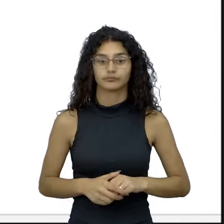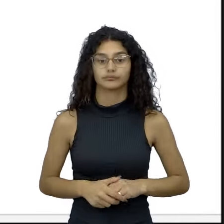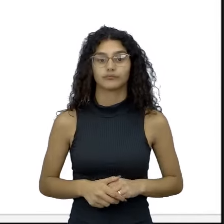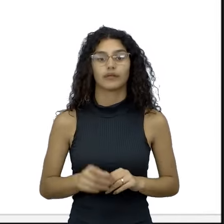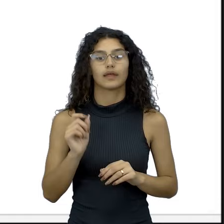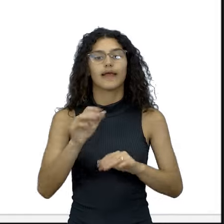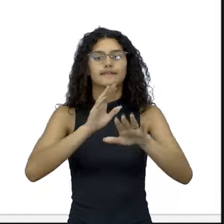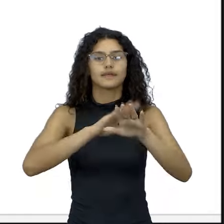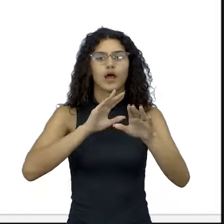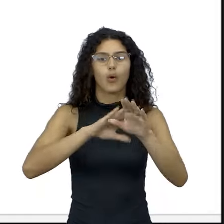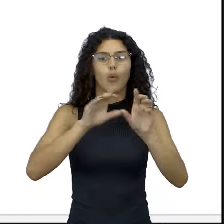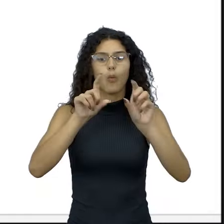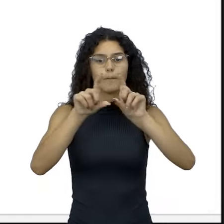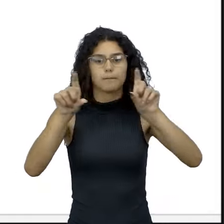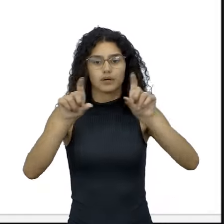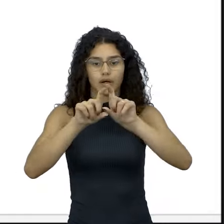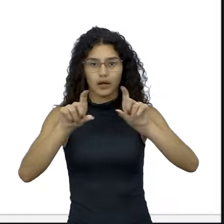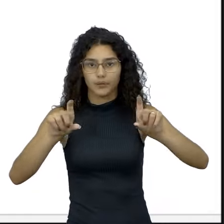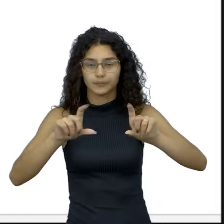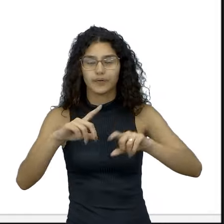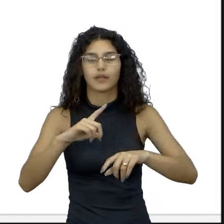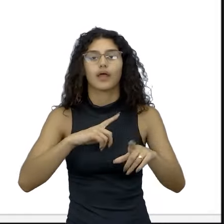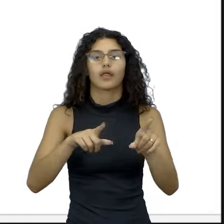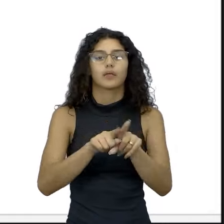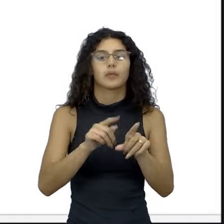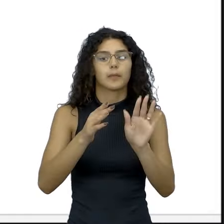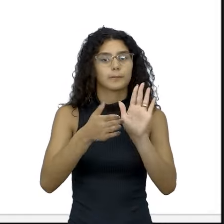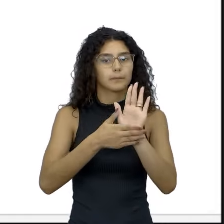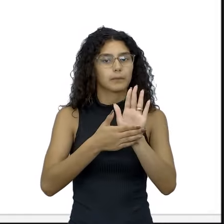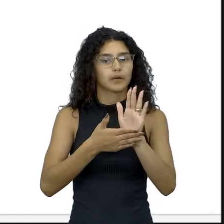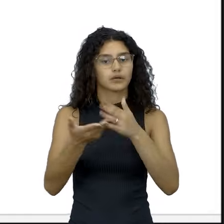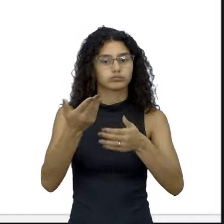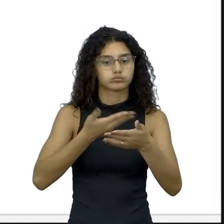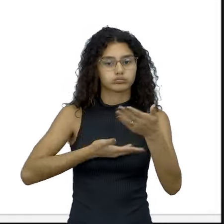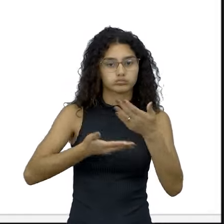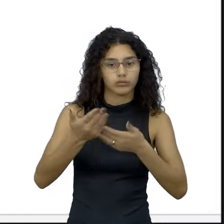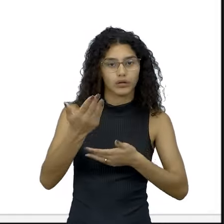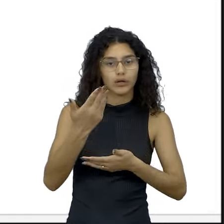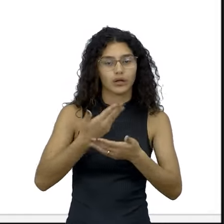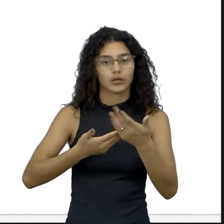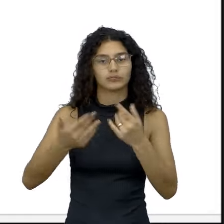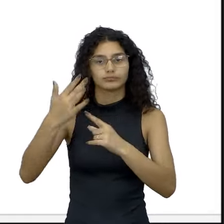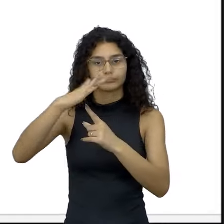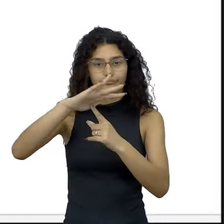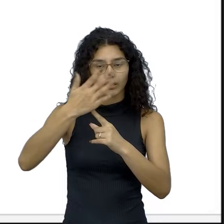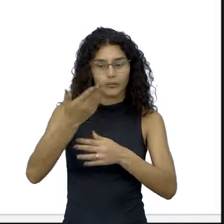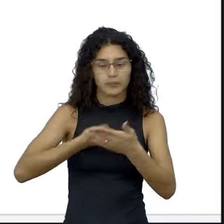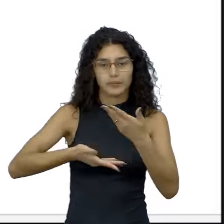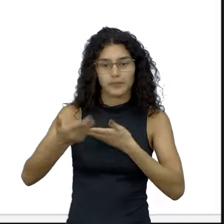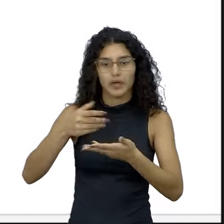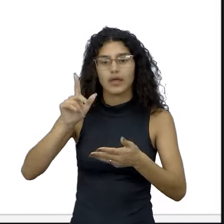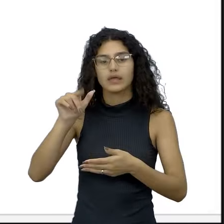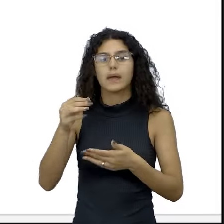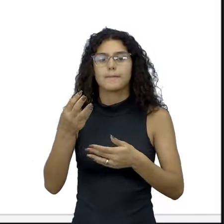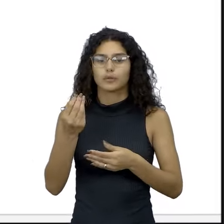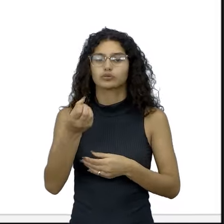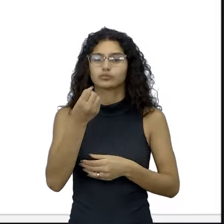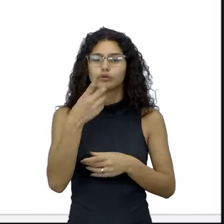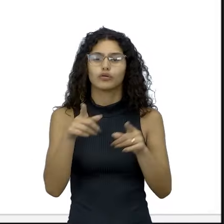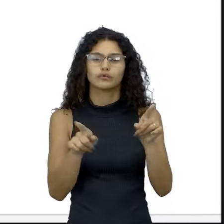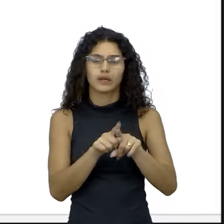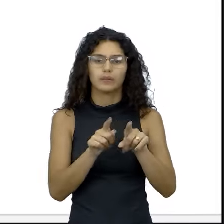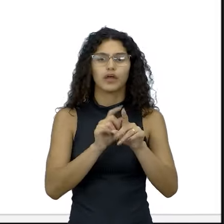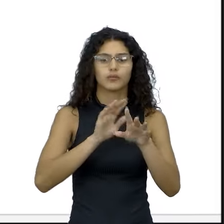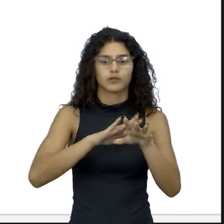que é a montagem do mural, né? E aí tem uma proposta também da feira de trocas, que é bem bacana